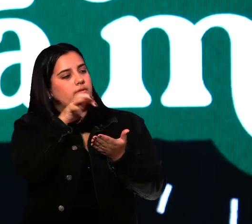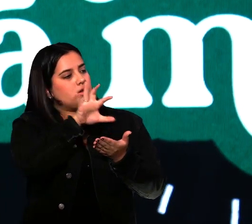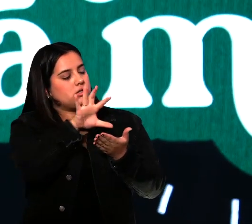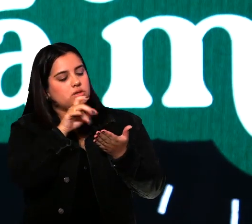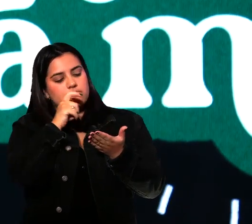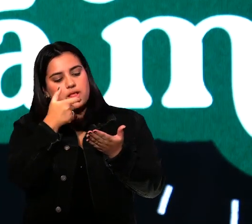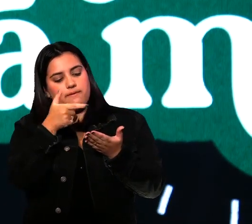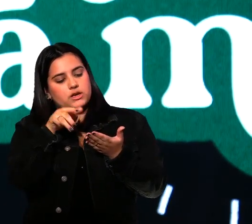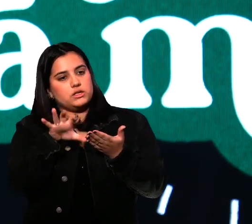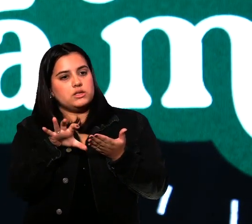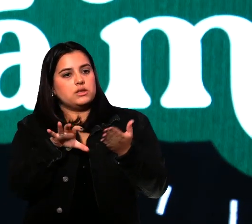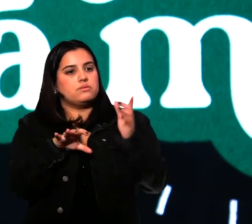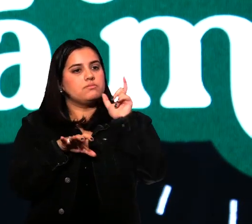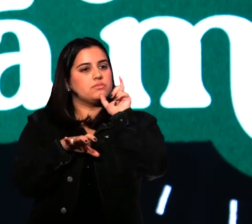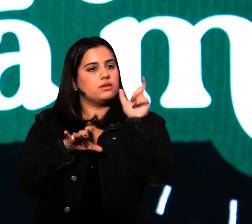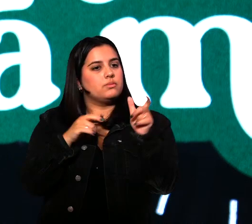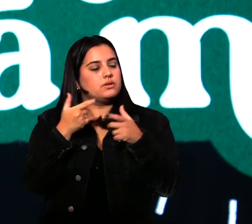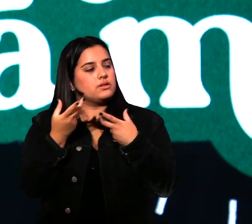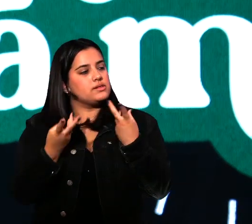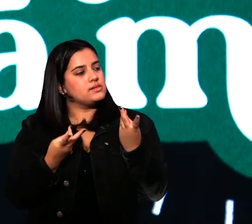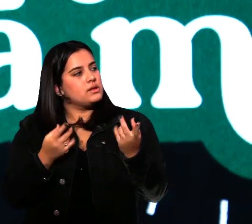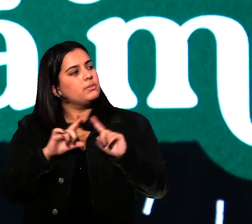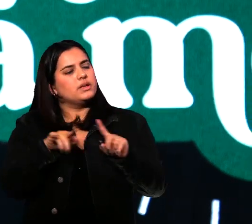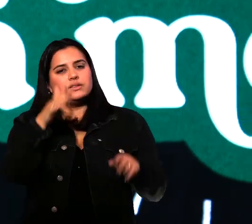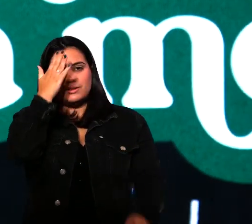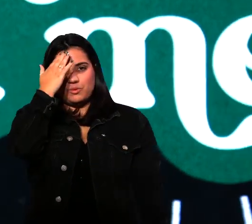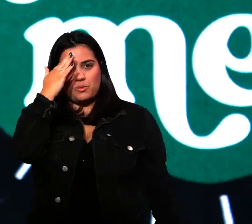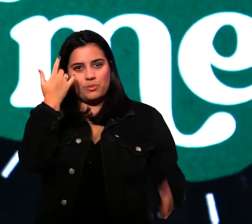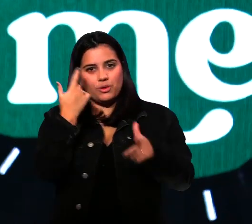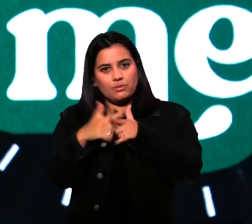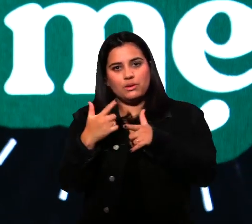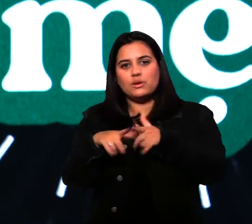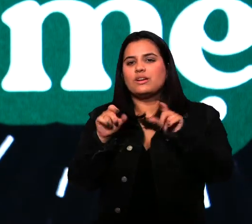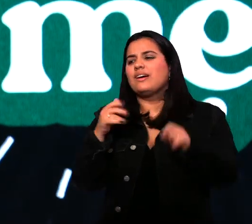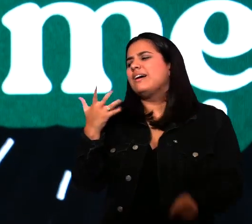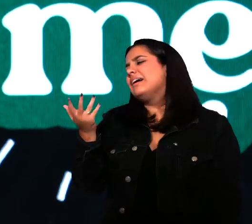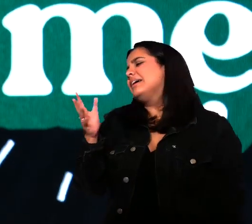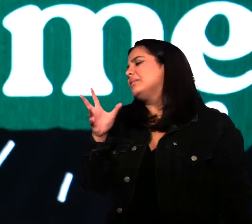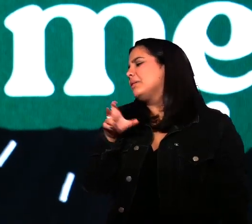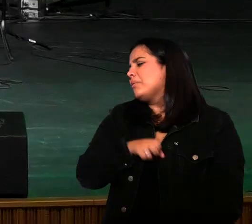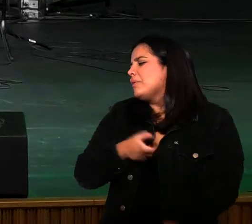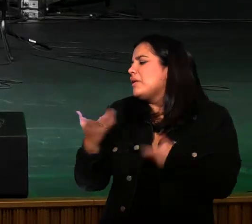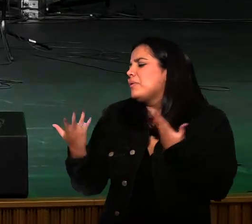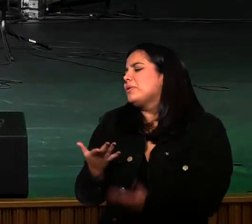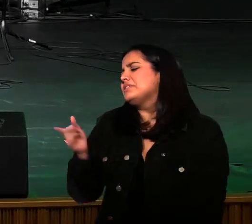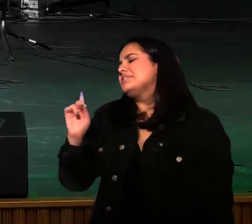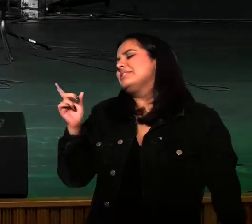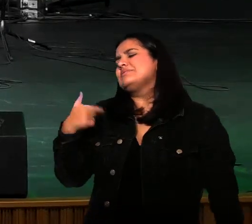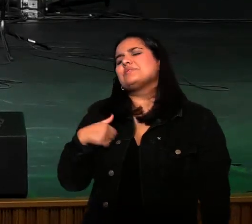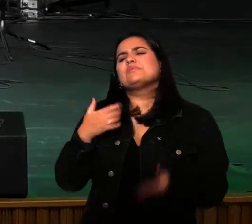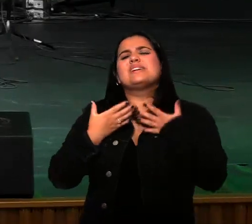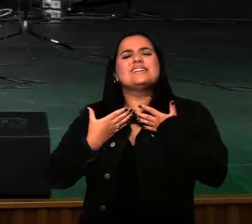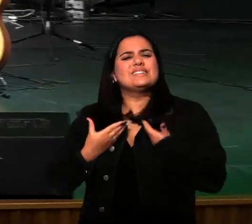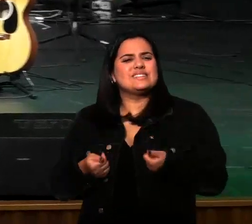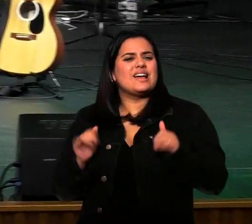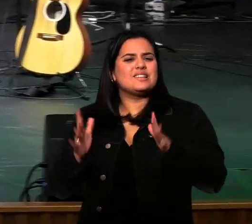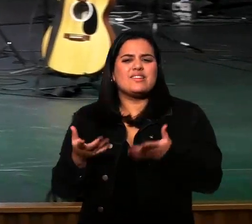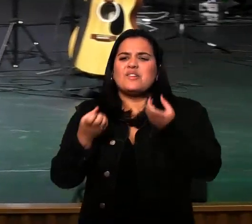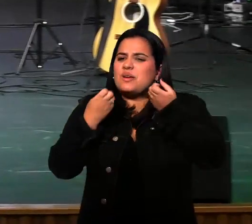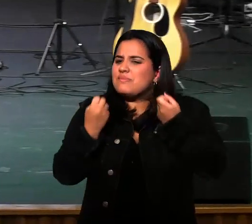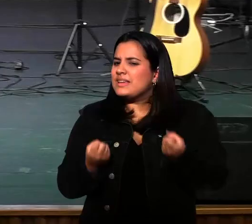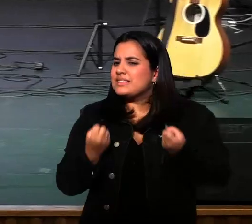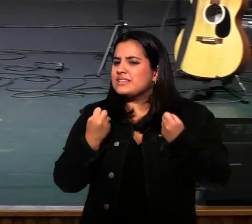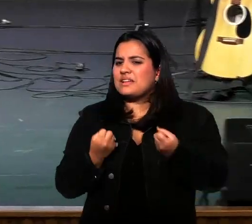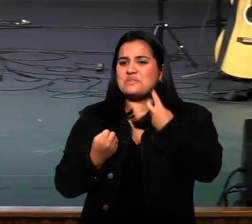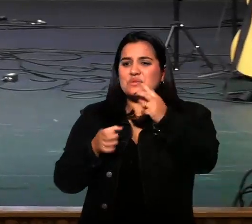e tal, e tal, e tal. Mas sabe qual é o problema? Por muitas vezes eu falo assim, amor, hoje não, hoje eu estou cansado, foi muito pesado, foram 2 cultos, atendi um monte de